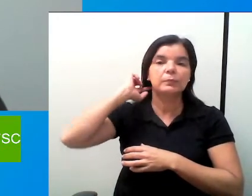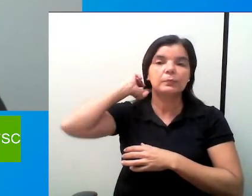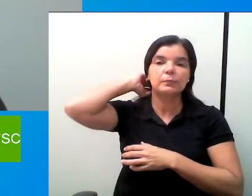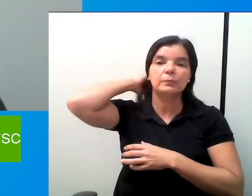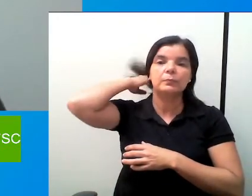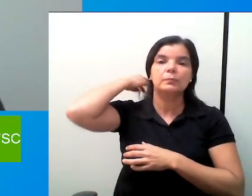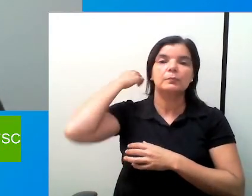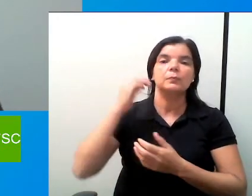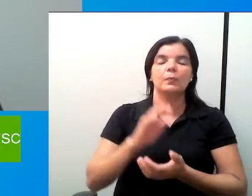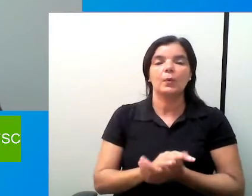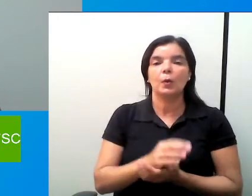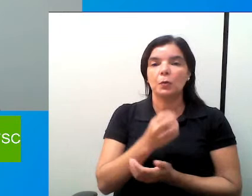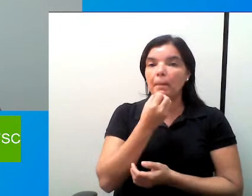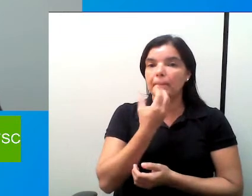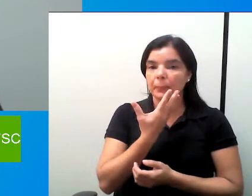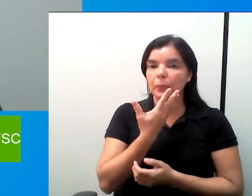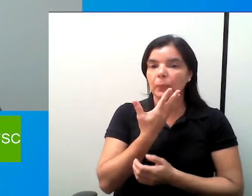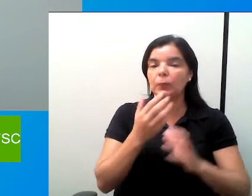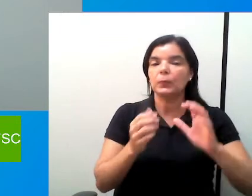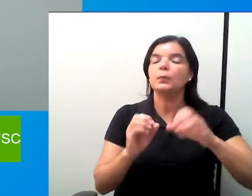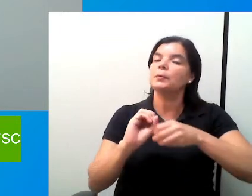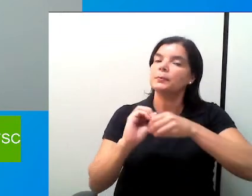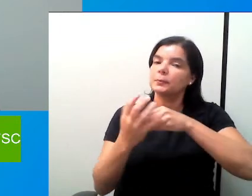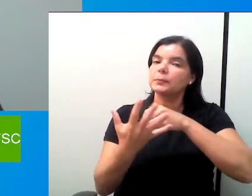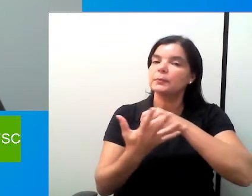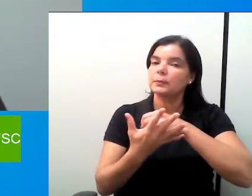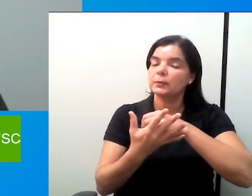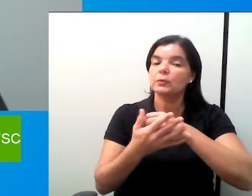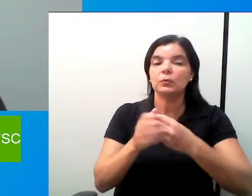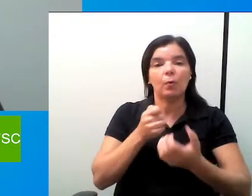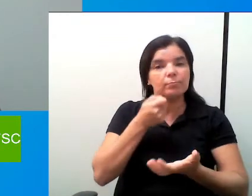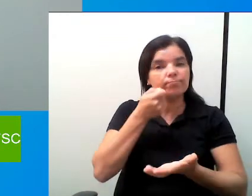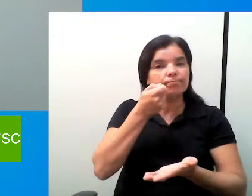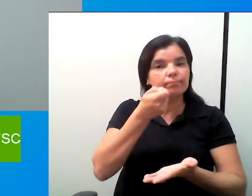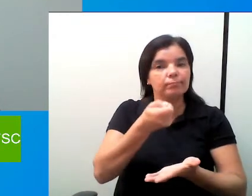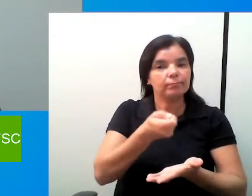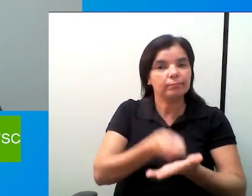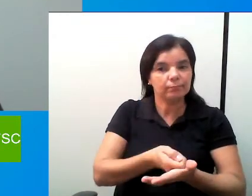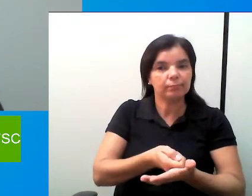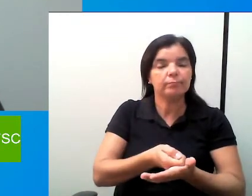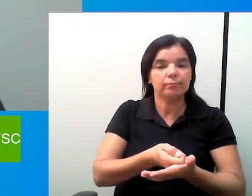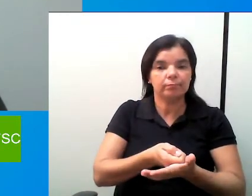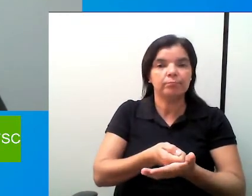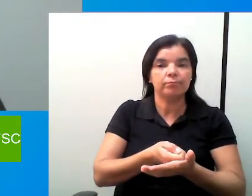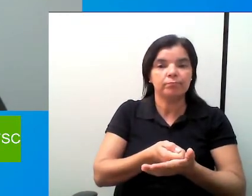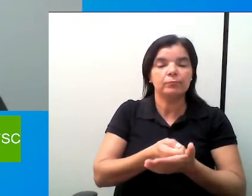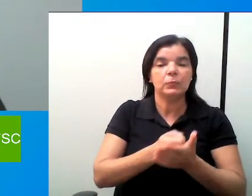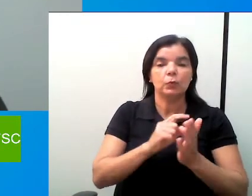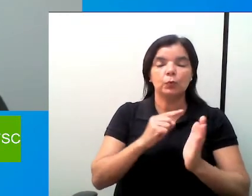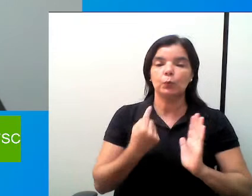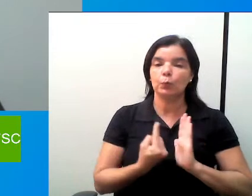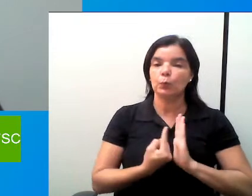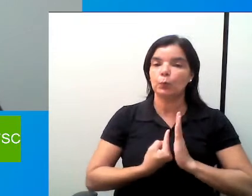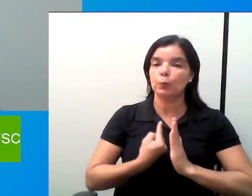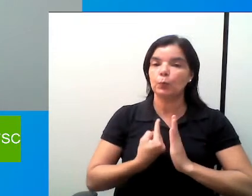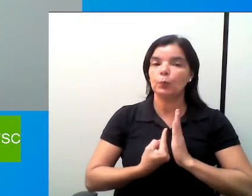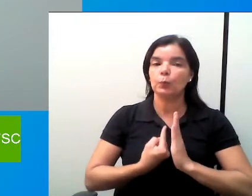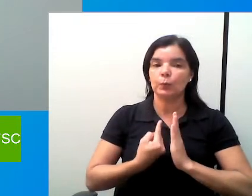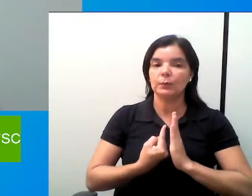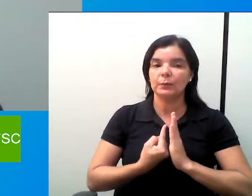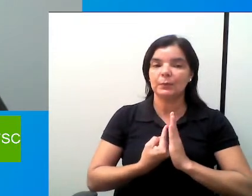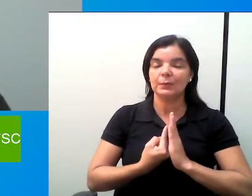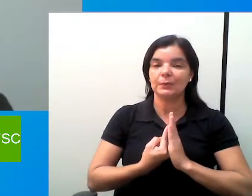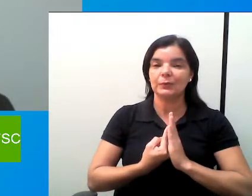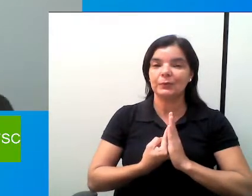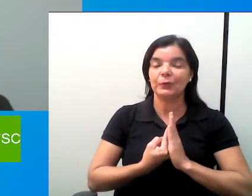que existe um lado bom da pandemia, mas essa obrigatoriedade do isolamento, nós ganhamos um mundo através das telas. Eu